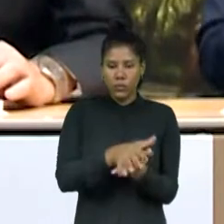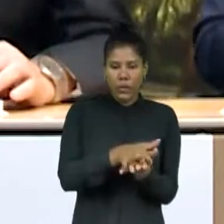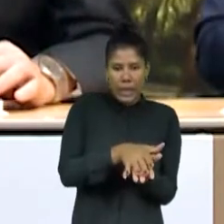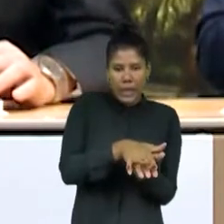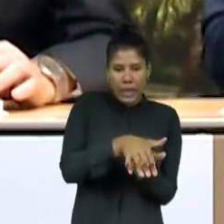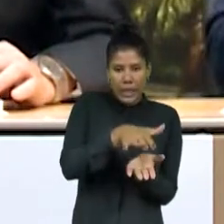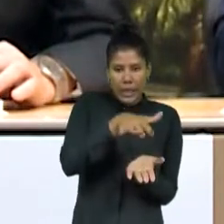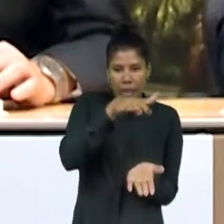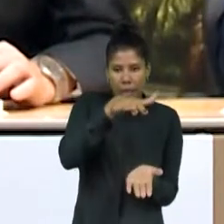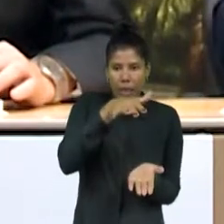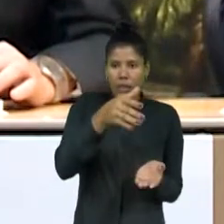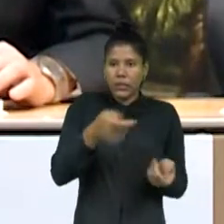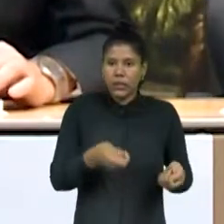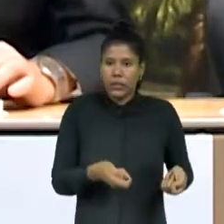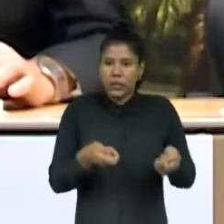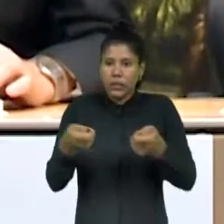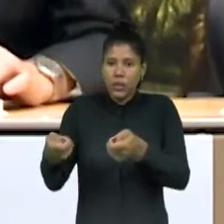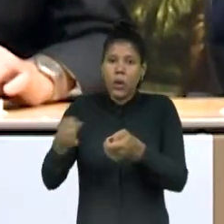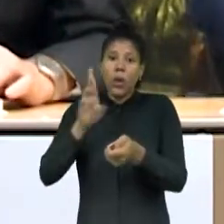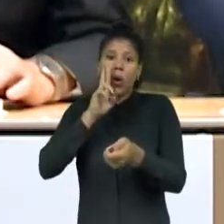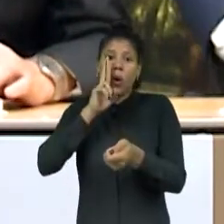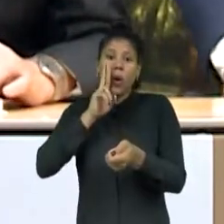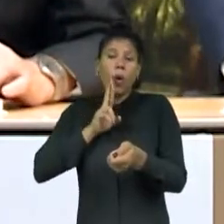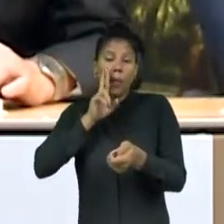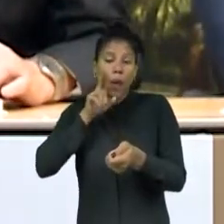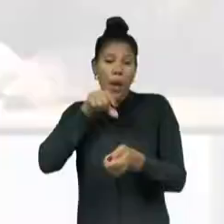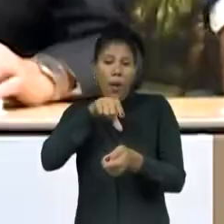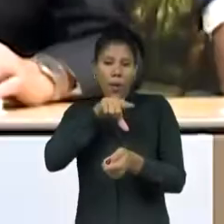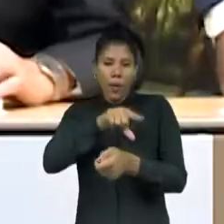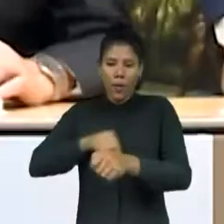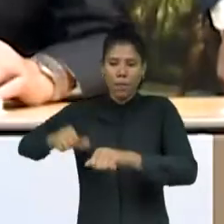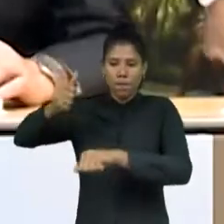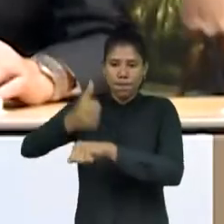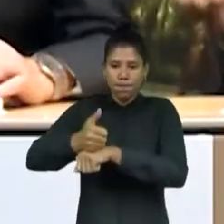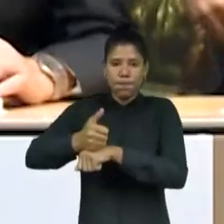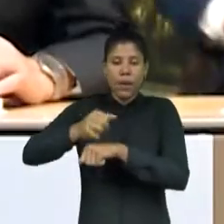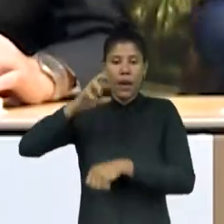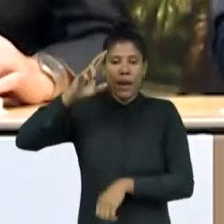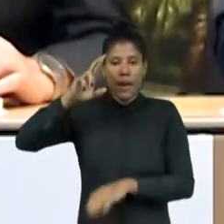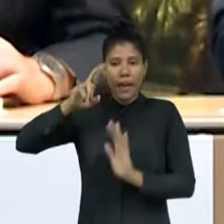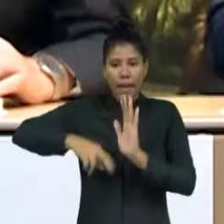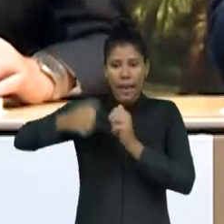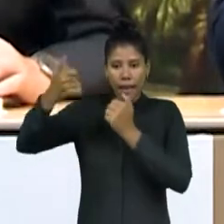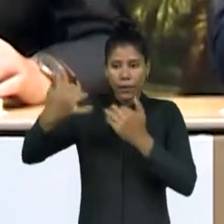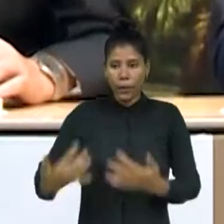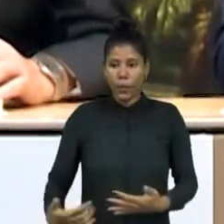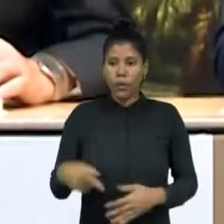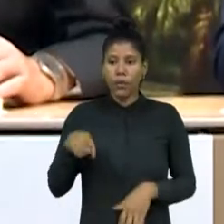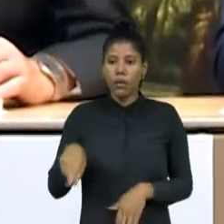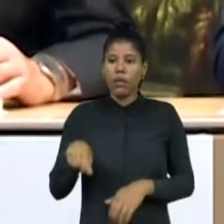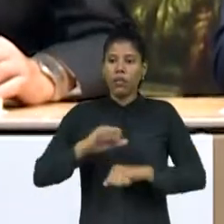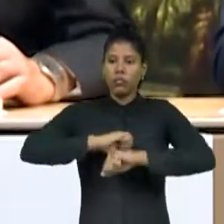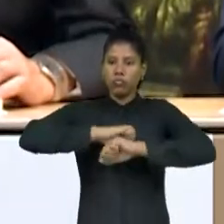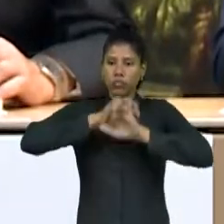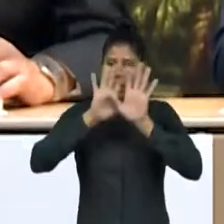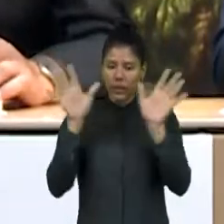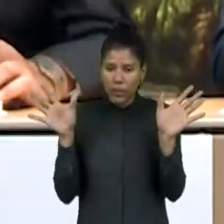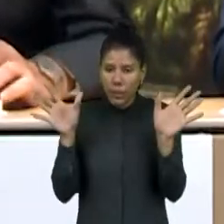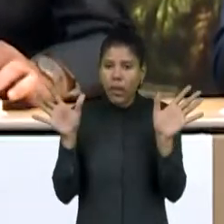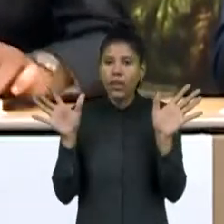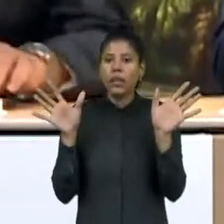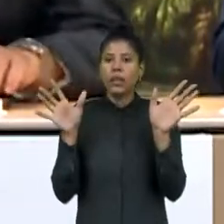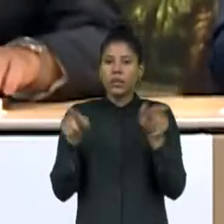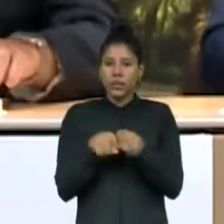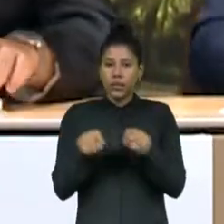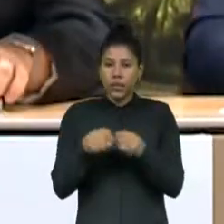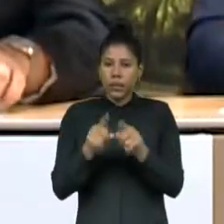ao deputado Romeu, que foi nomeado relator-geral da comissão, cumprindo a missão de transparência dessa comissão, a missão de